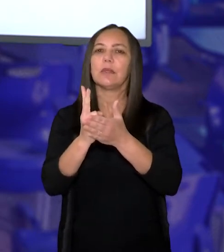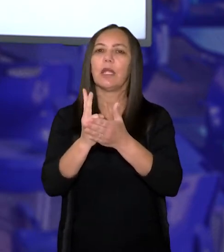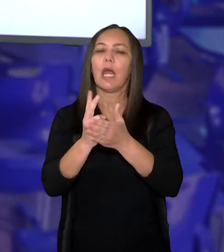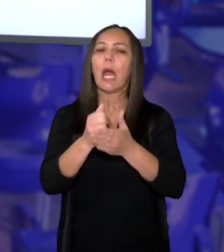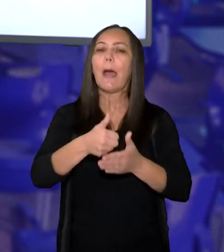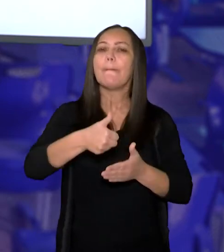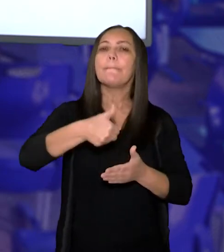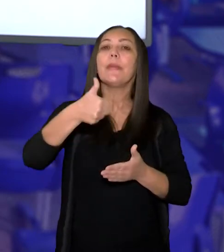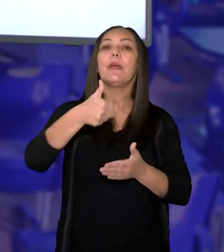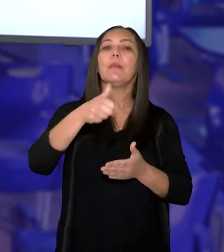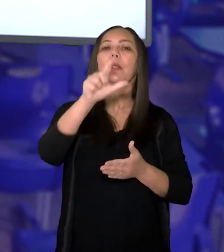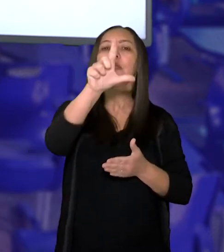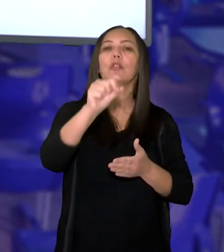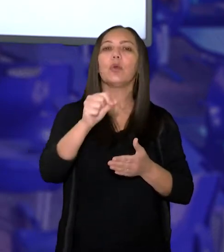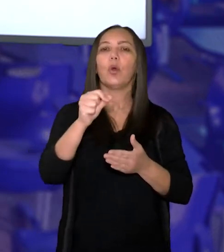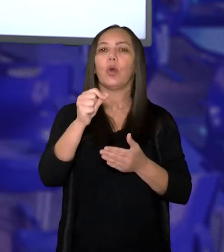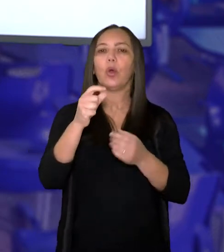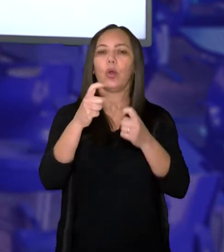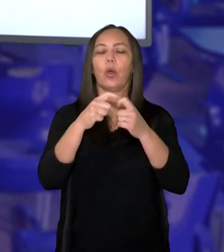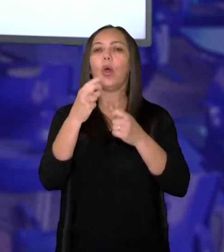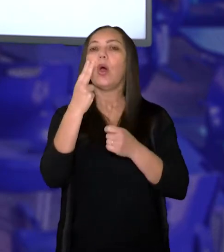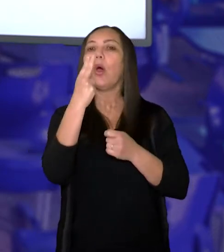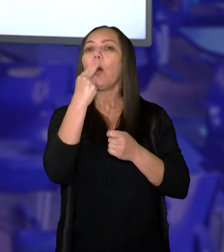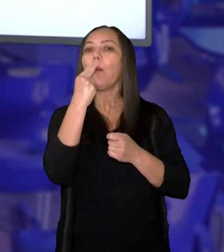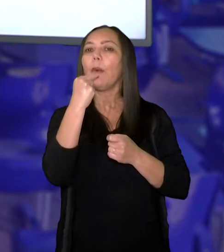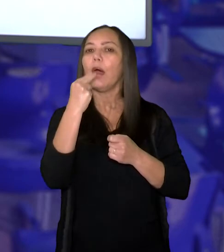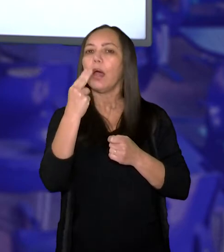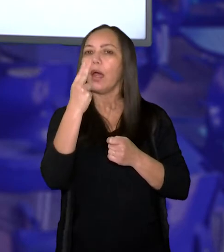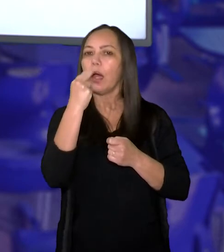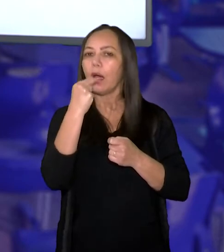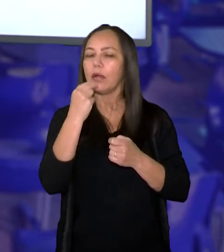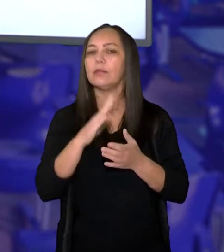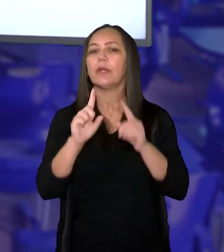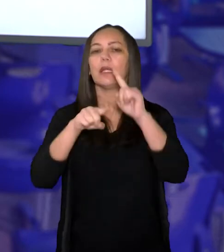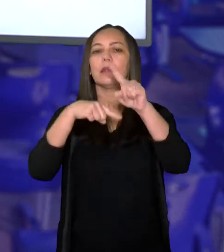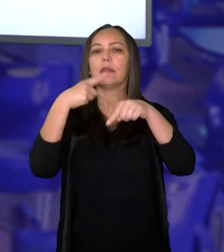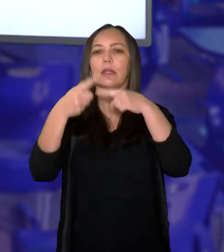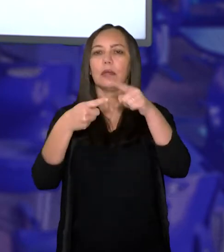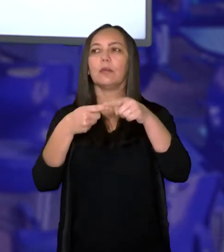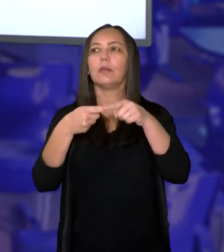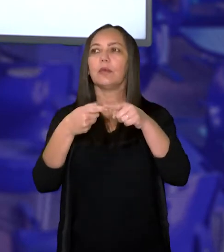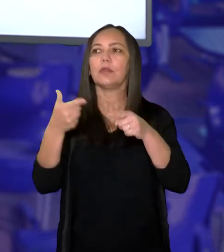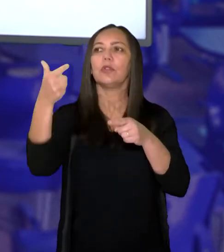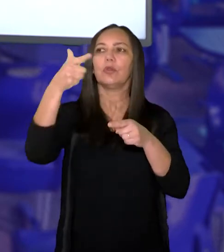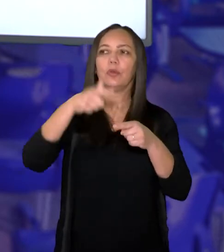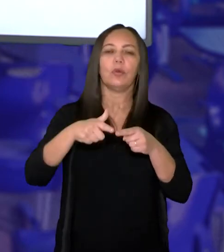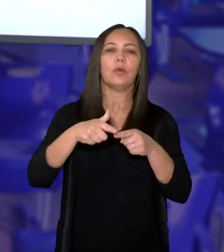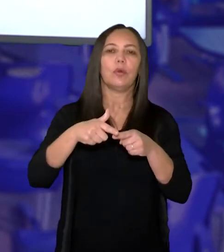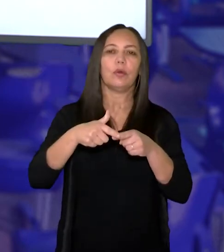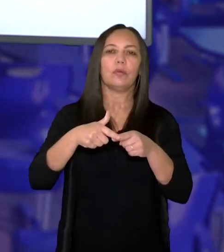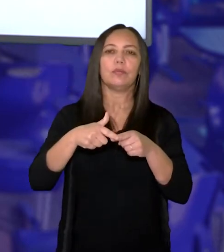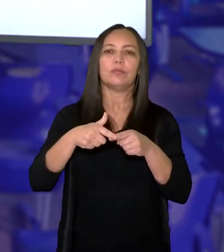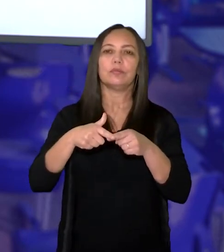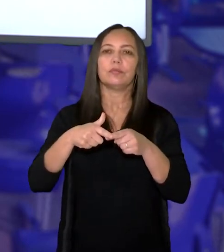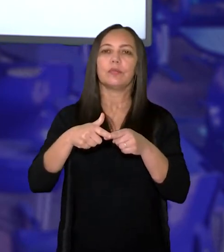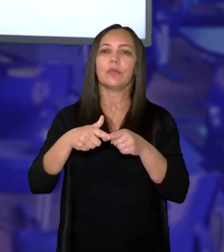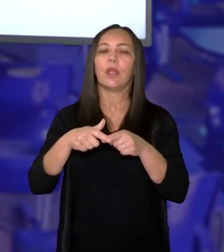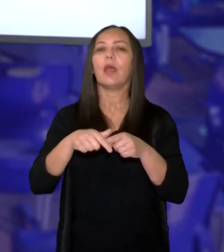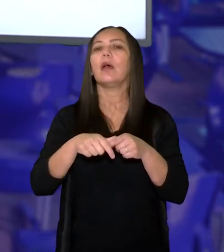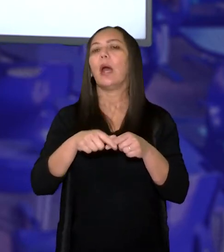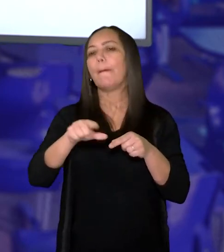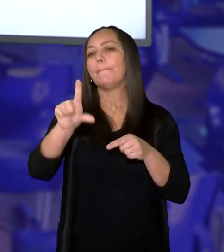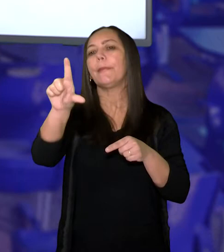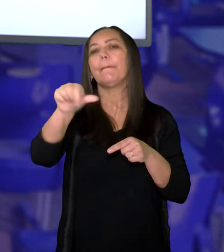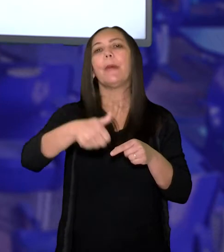a primeira opção do nutricionista na frente, o primeiro, e depois repete, da